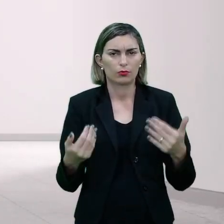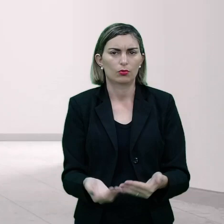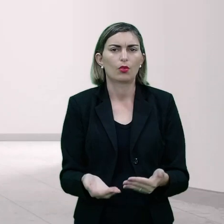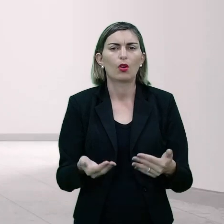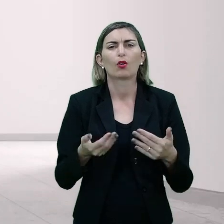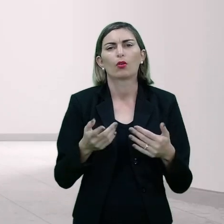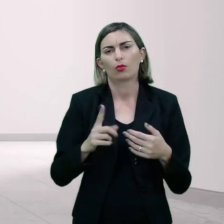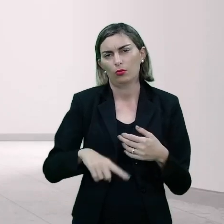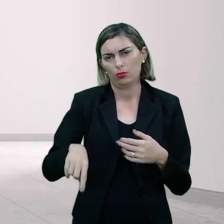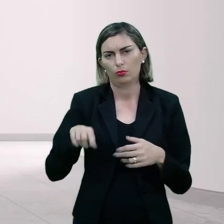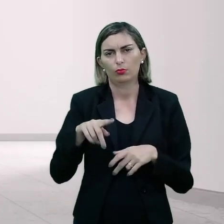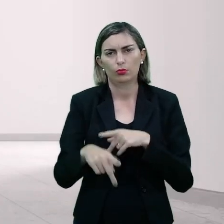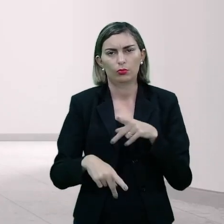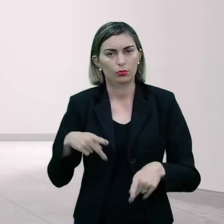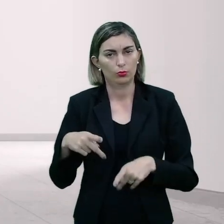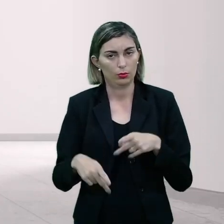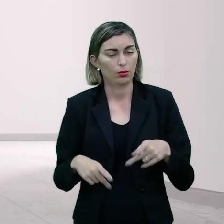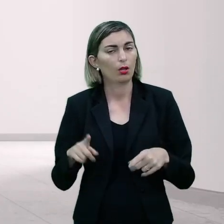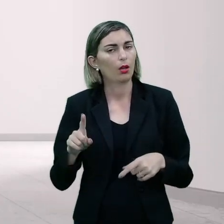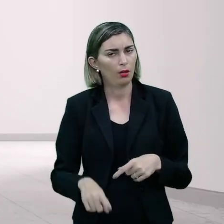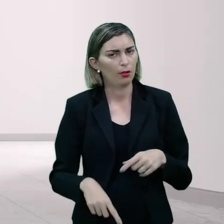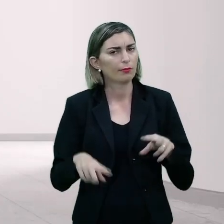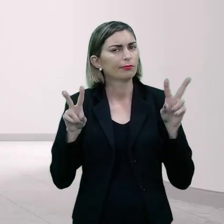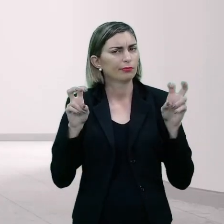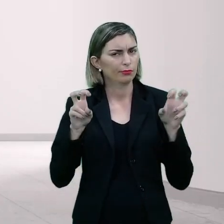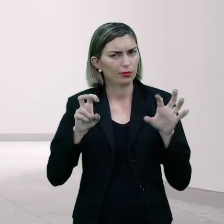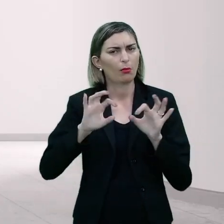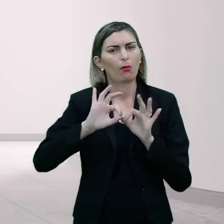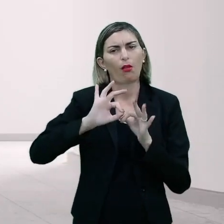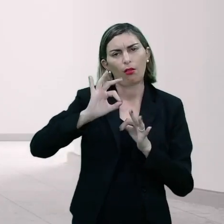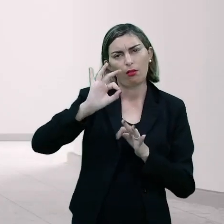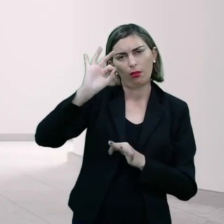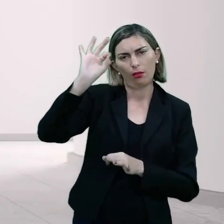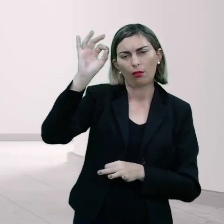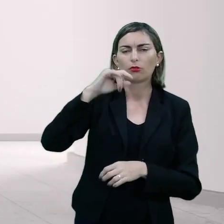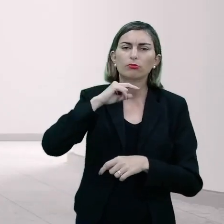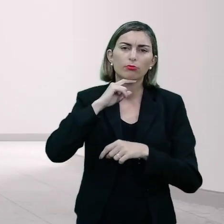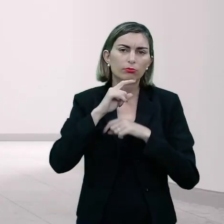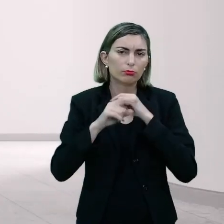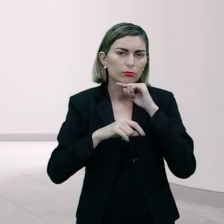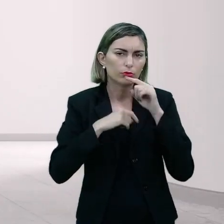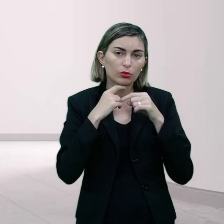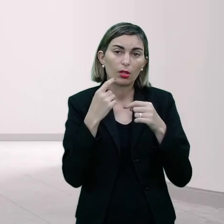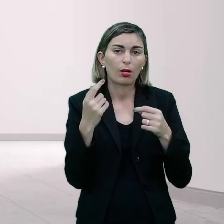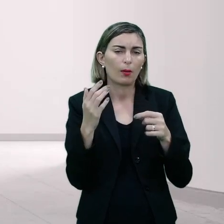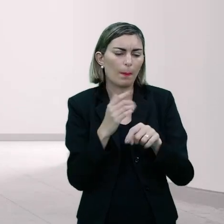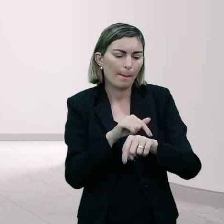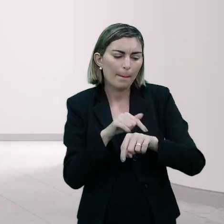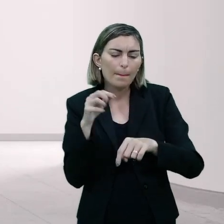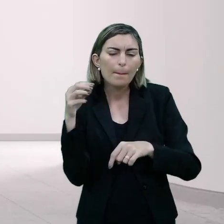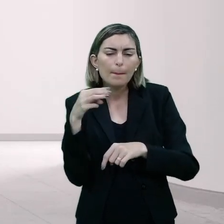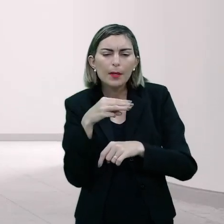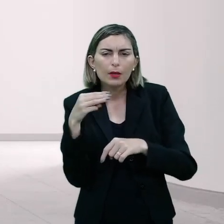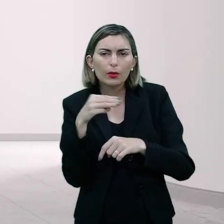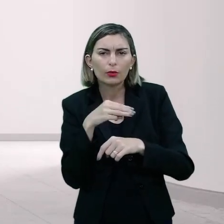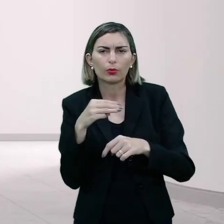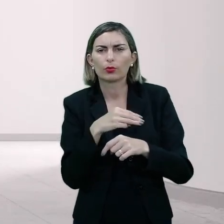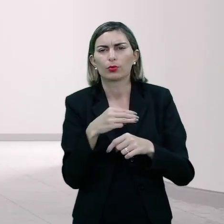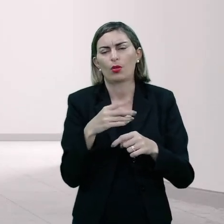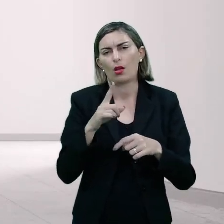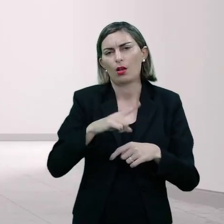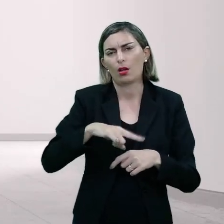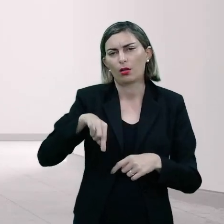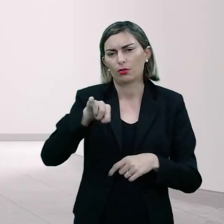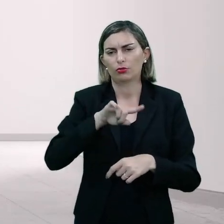foco no setor público, é um assunto muito extenso. Então não dá para, em alguns minutos, né, a gente